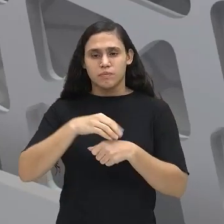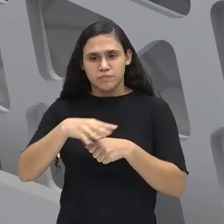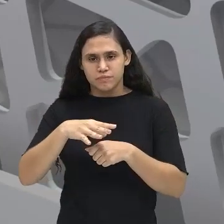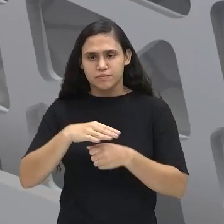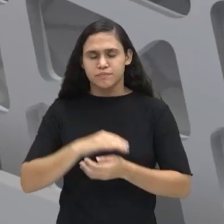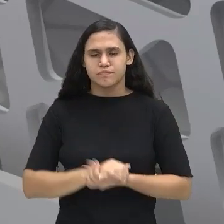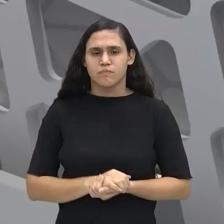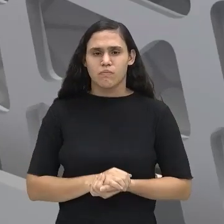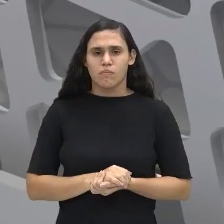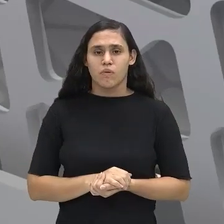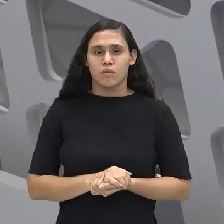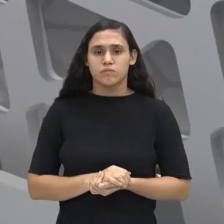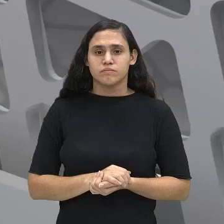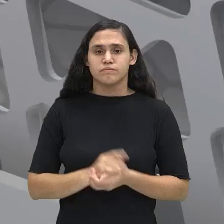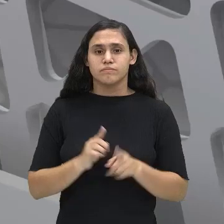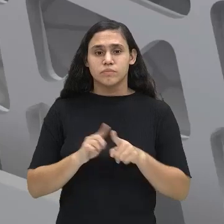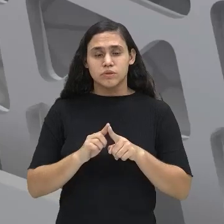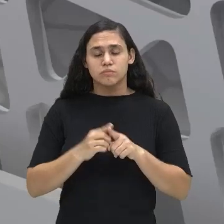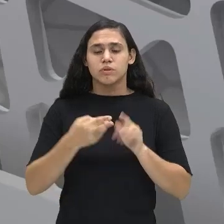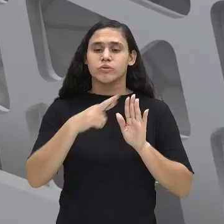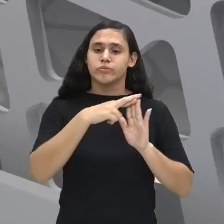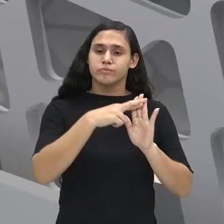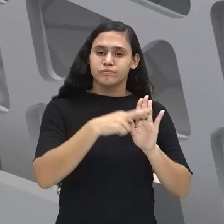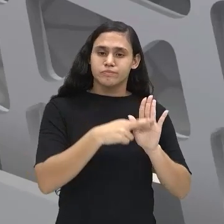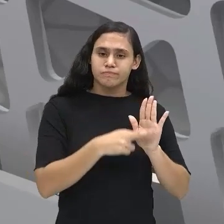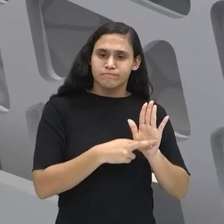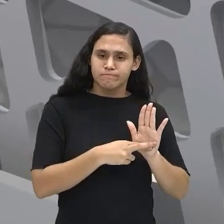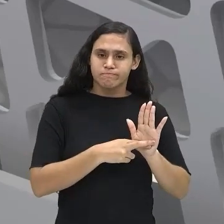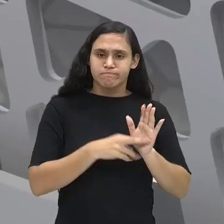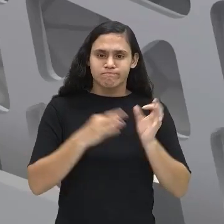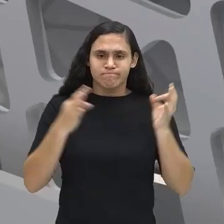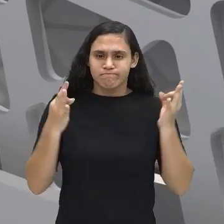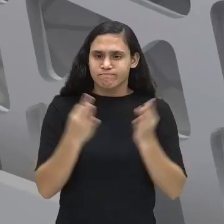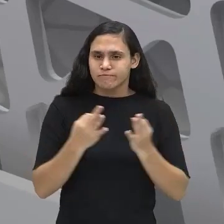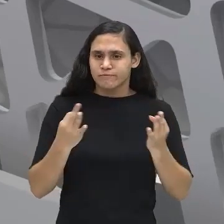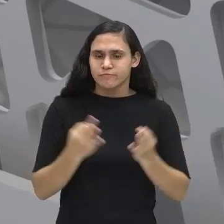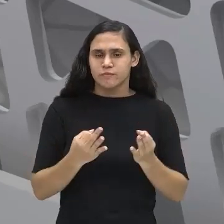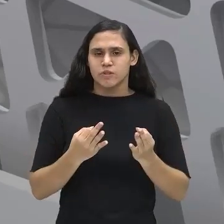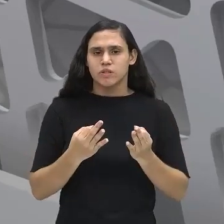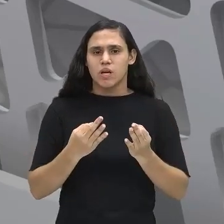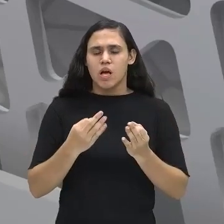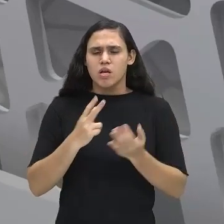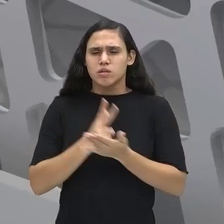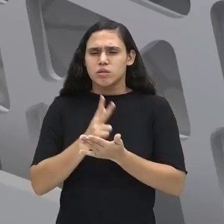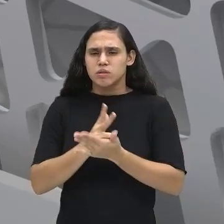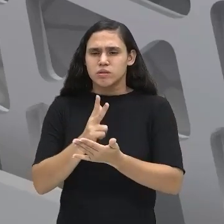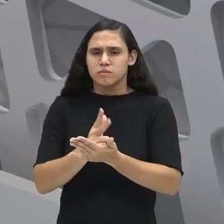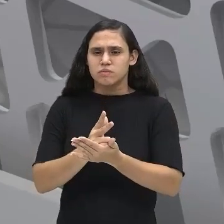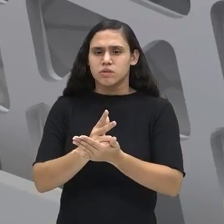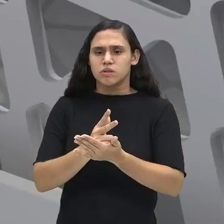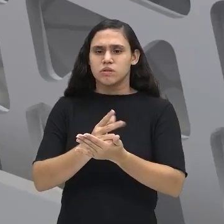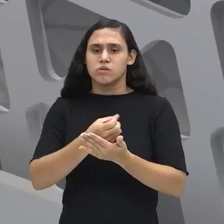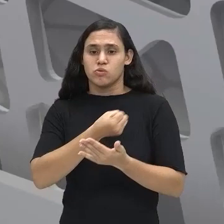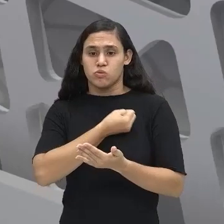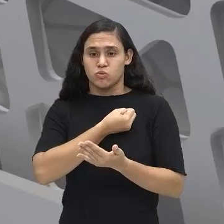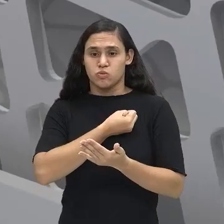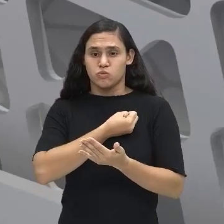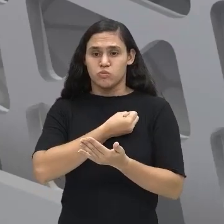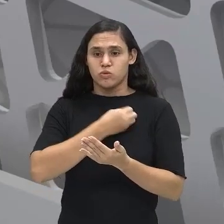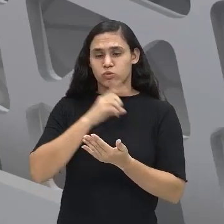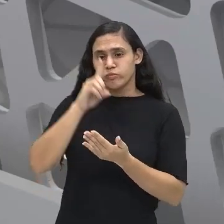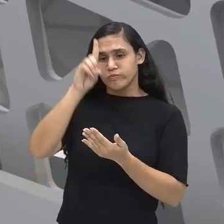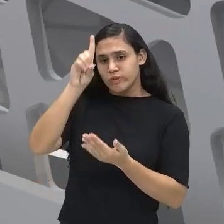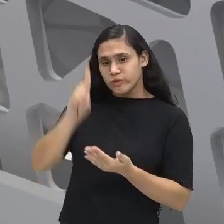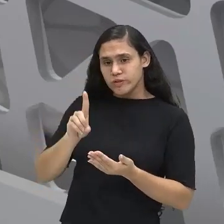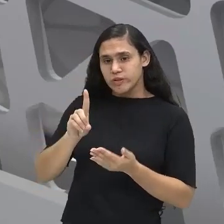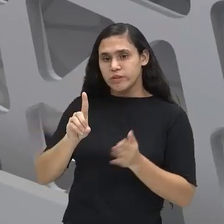E, claro, o critério que o professor colocou na cartela, ele é infalível. Sempre o número que estiver à direita vai ser sempre maior do que o número que estiver